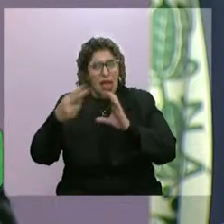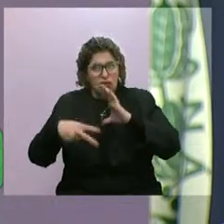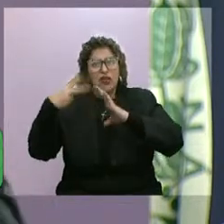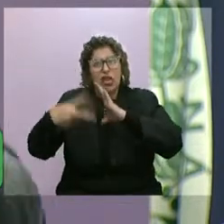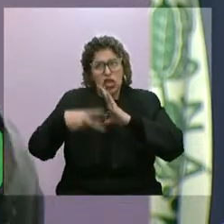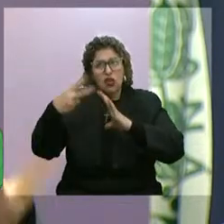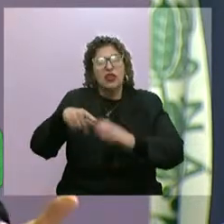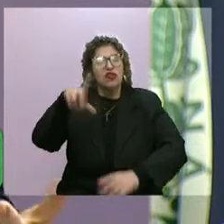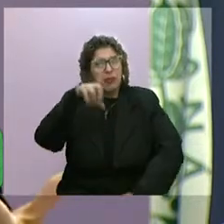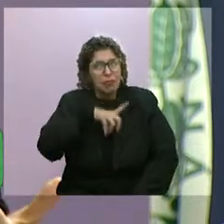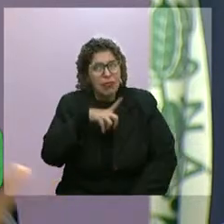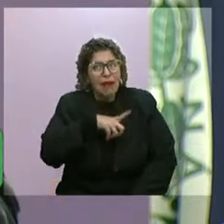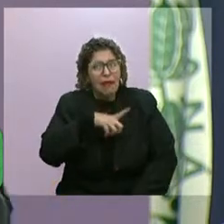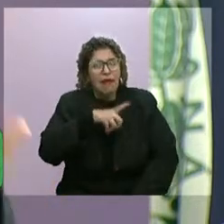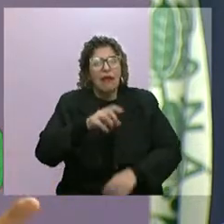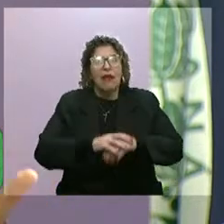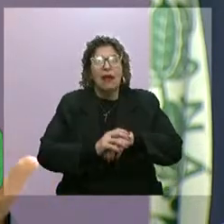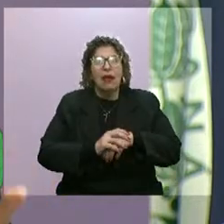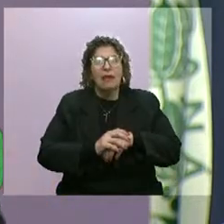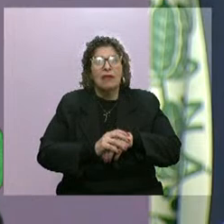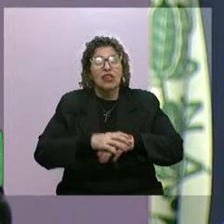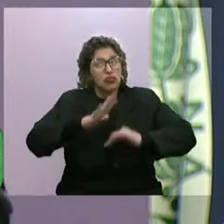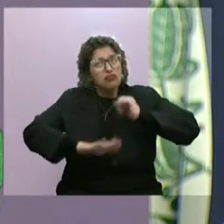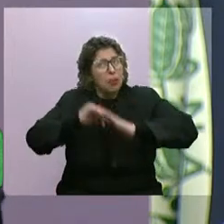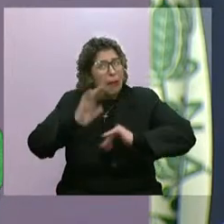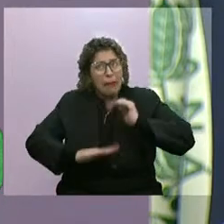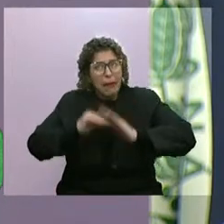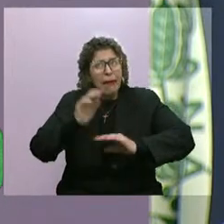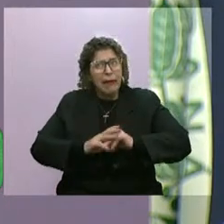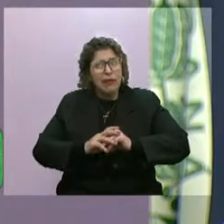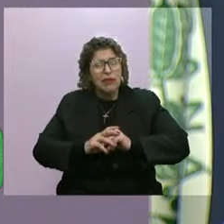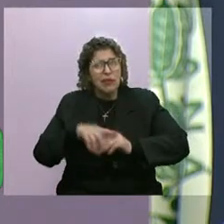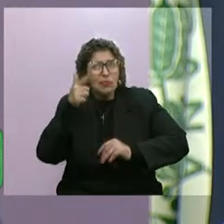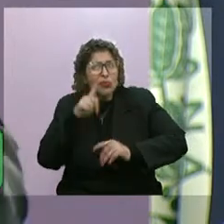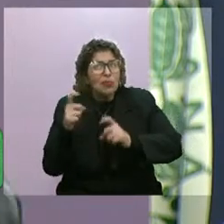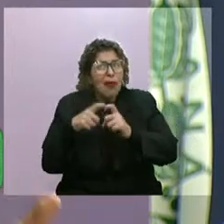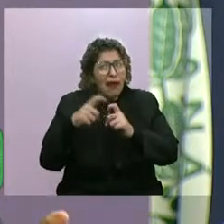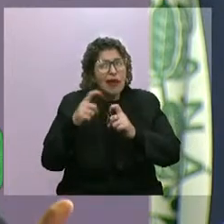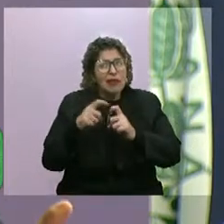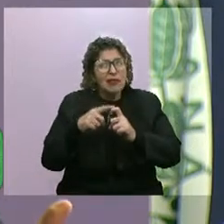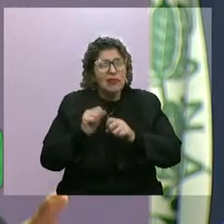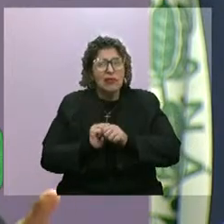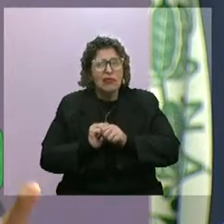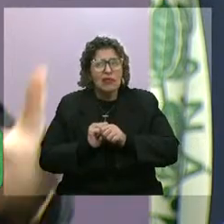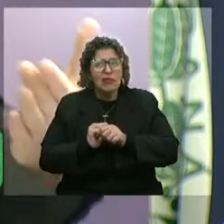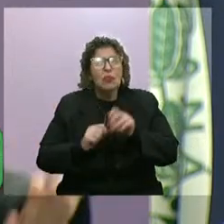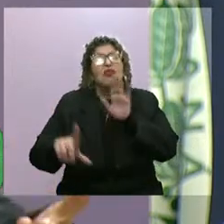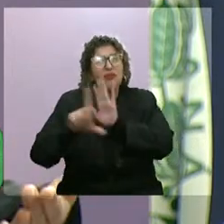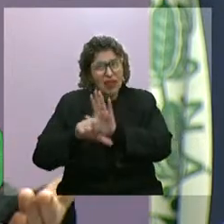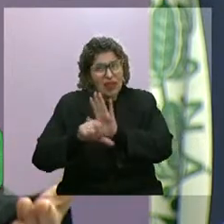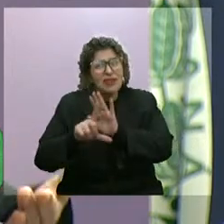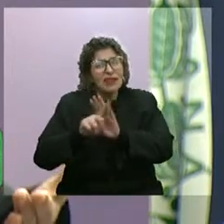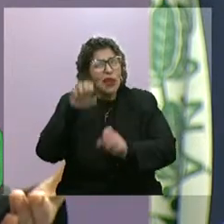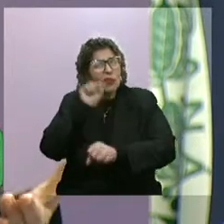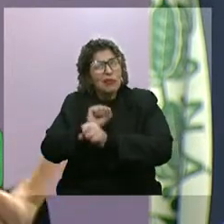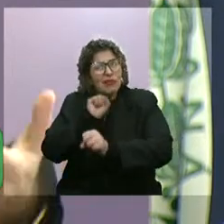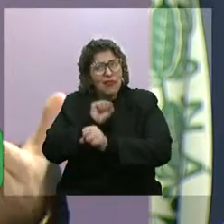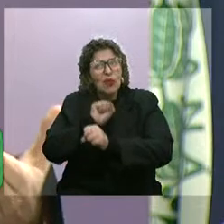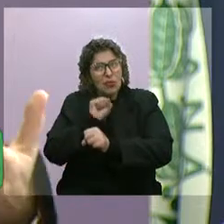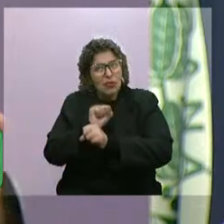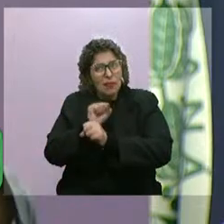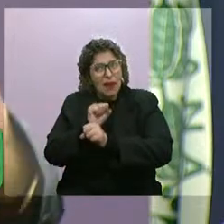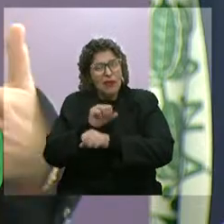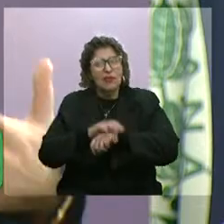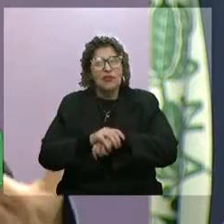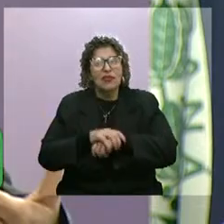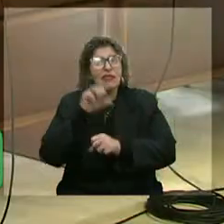têm, isso já é uma prática. E dá para fazer para o médico? A gente pode ter uma legislação do tempo de espera médica? Então, eles